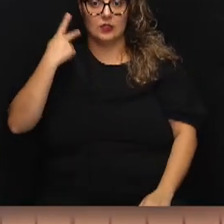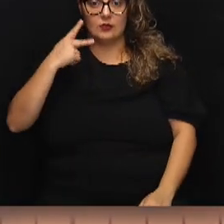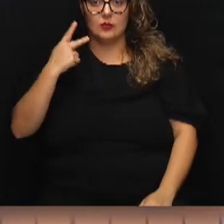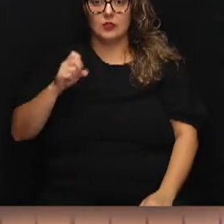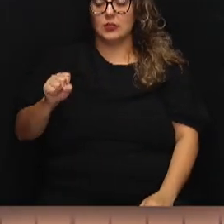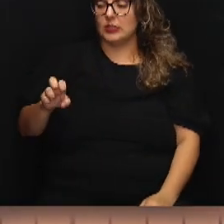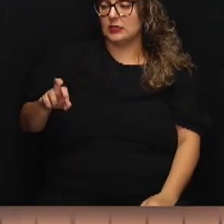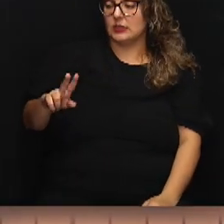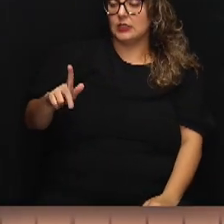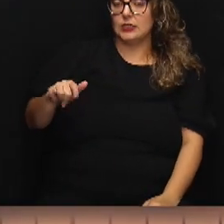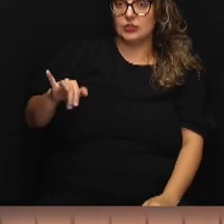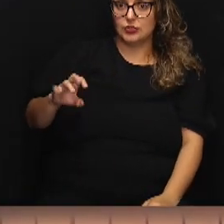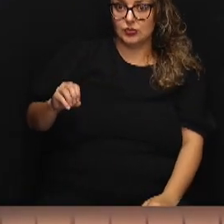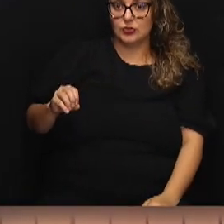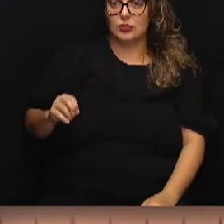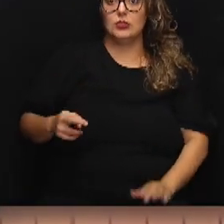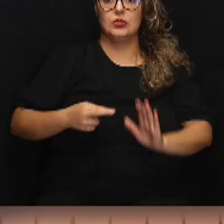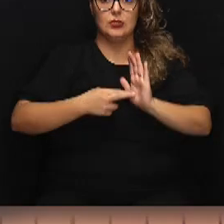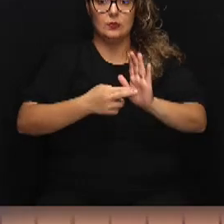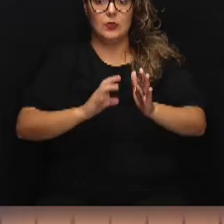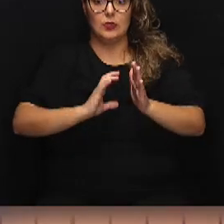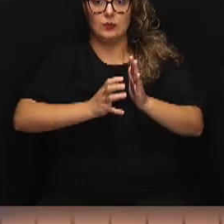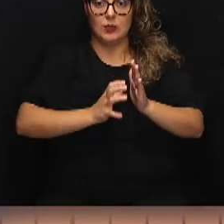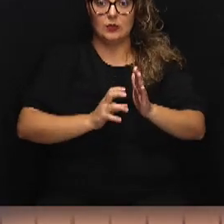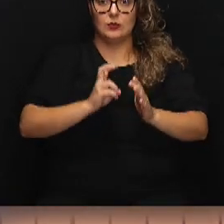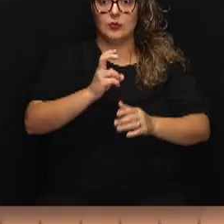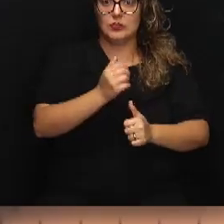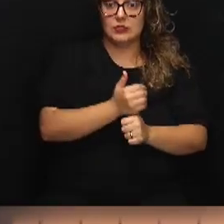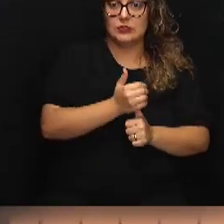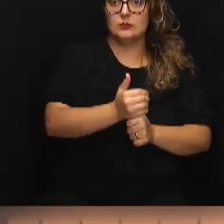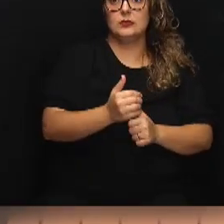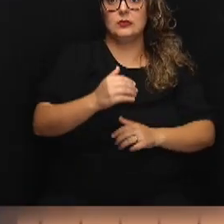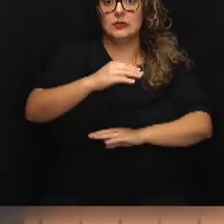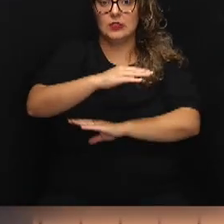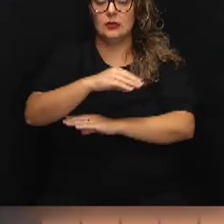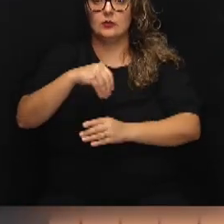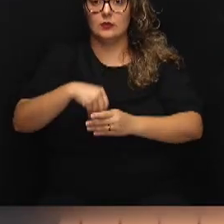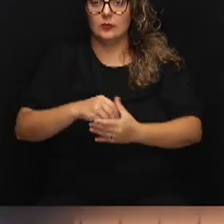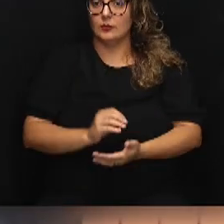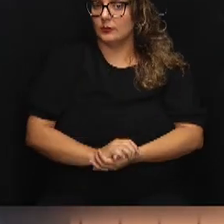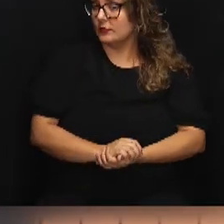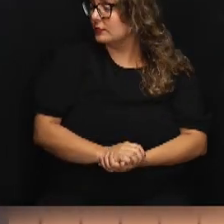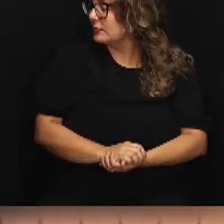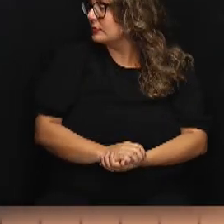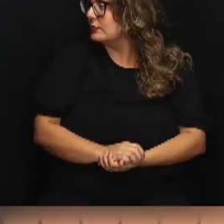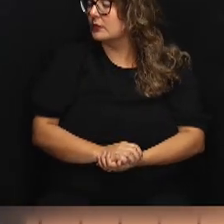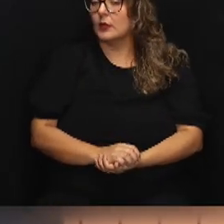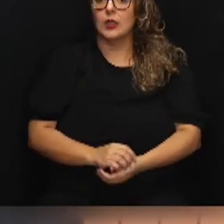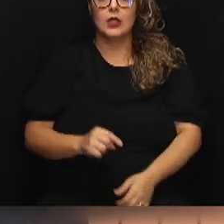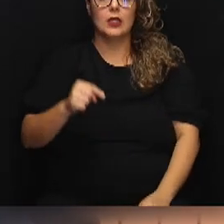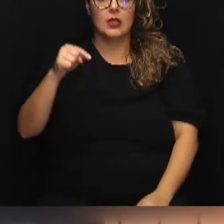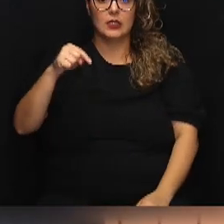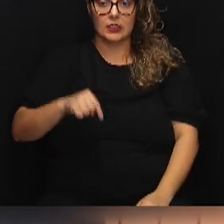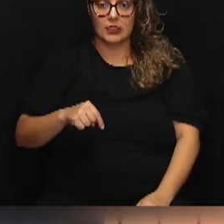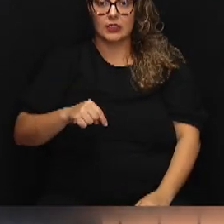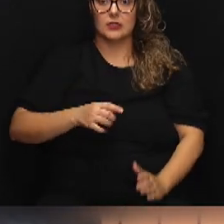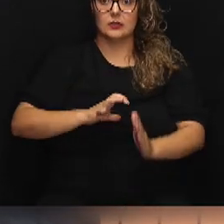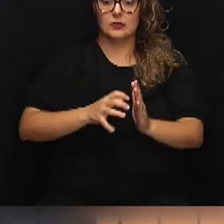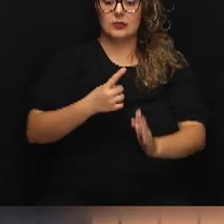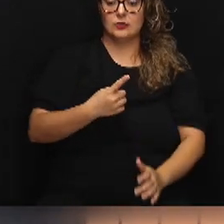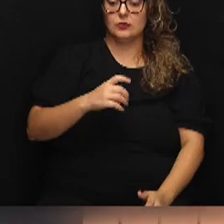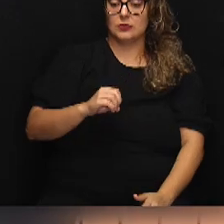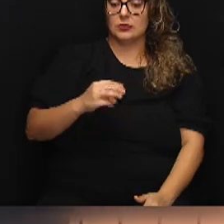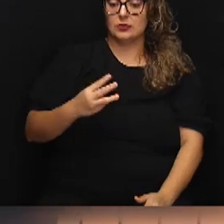Sérgio Benassi, que representou o partido por 5 mandatos na Câmara. O nosso partido, nesses 103